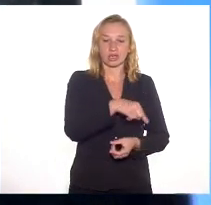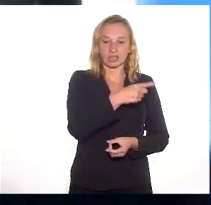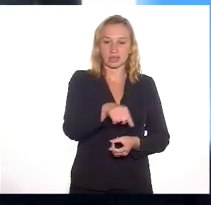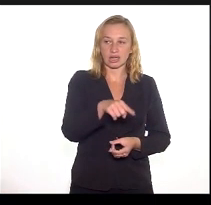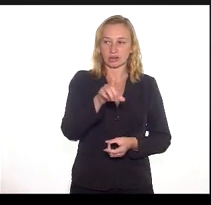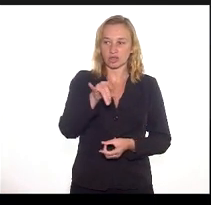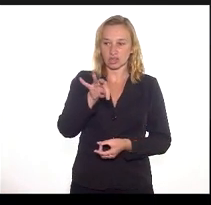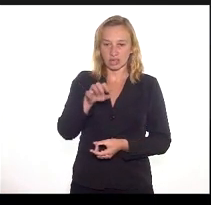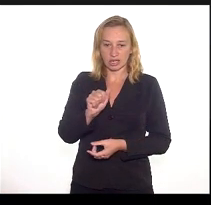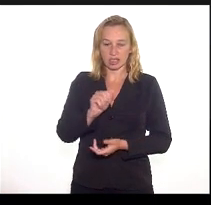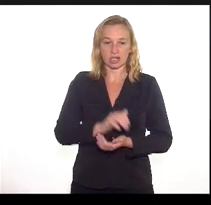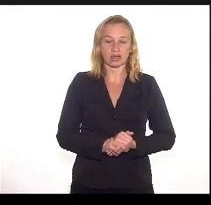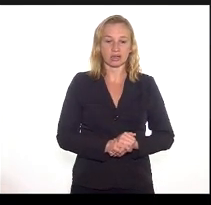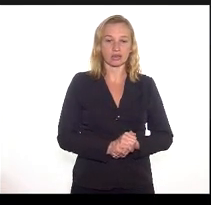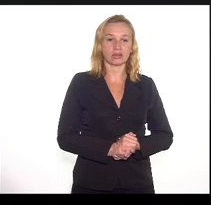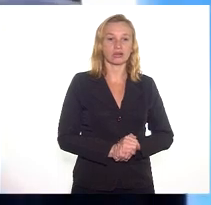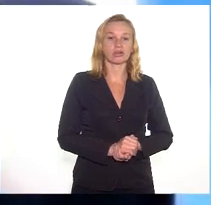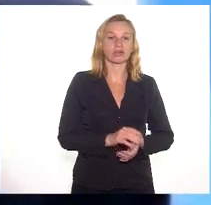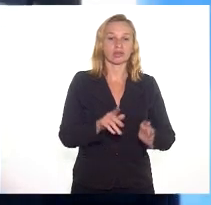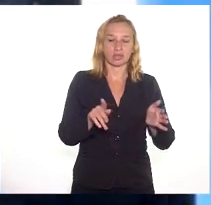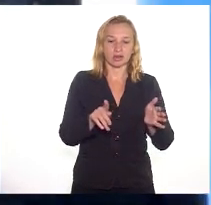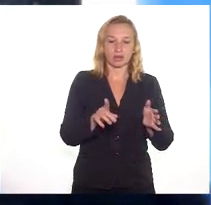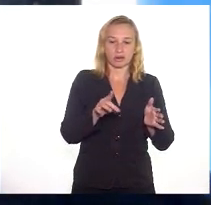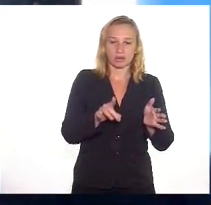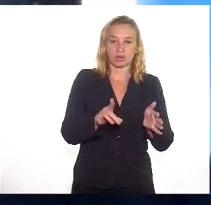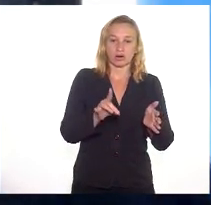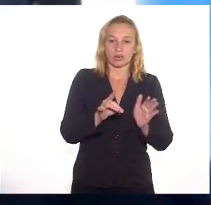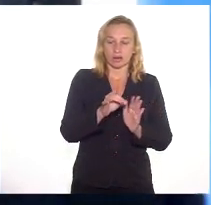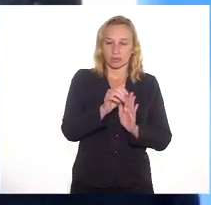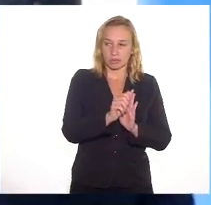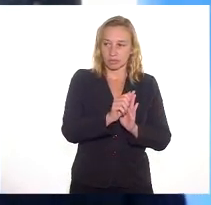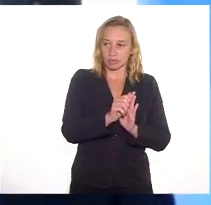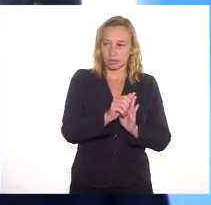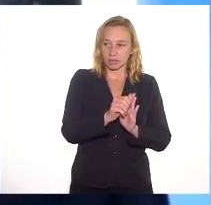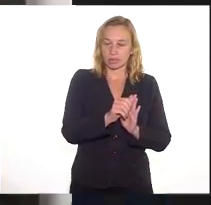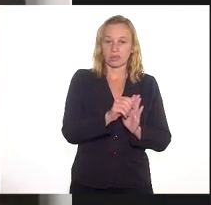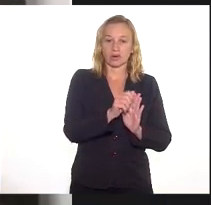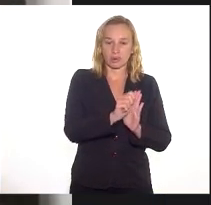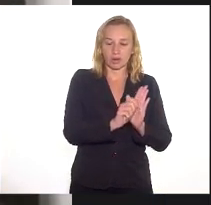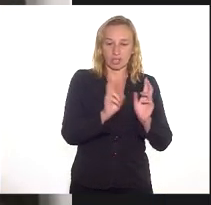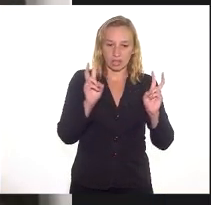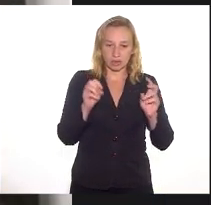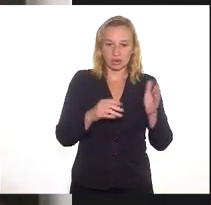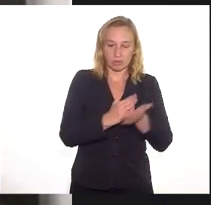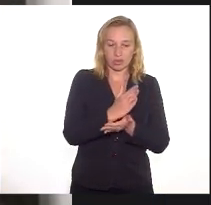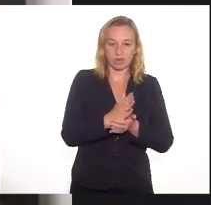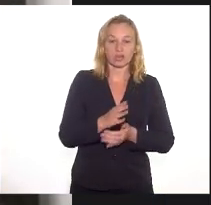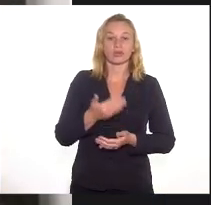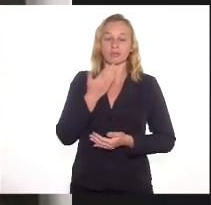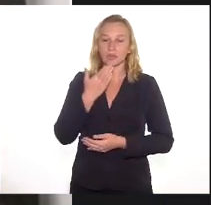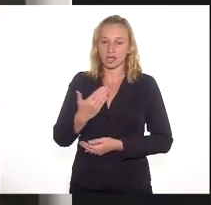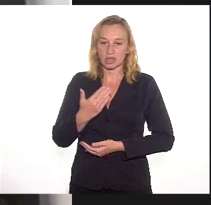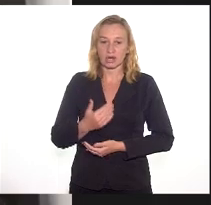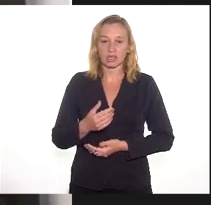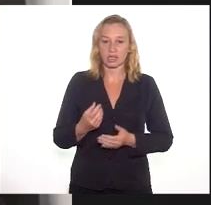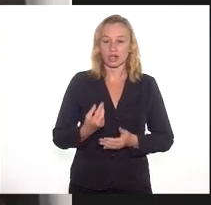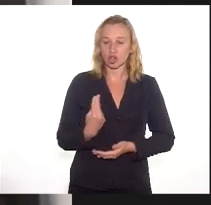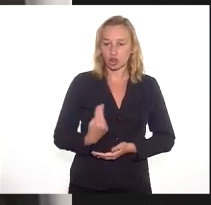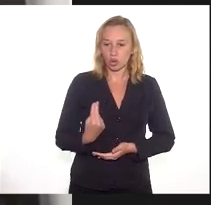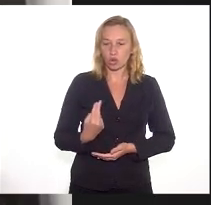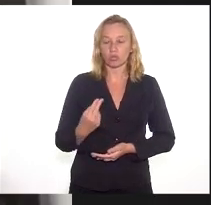destaque. A matéria aprovada vai ao autógrafo. Matéria aprovada vai ao autógrafo. Presidente, eu gostaria de poder solicitar a coautoria